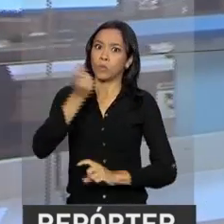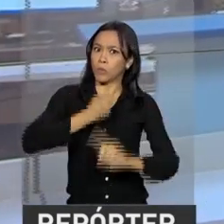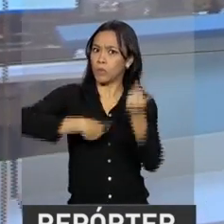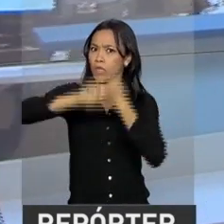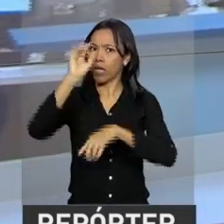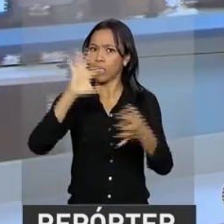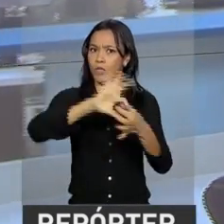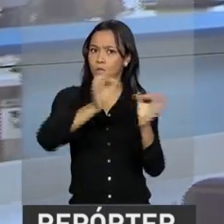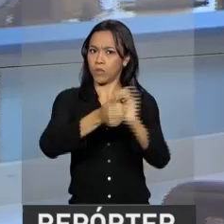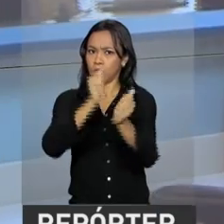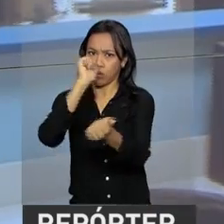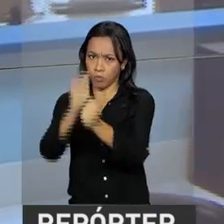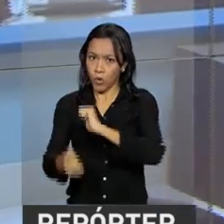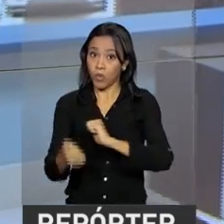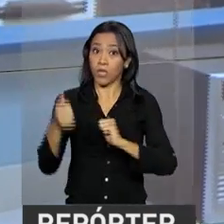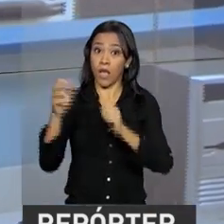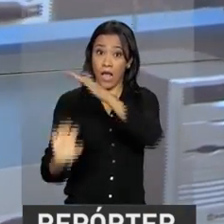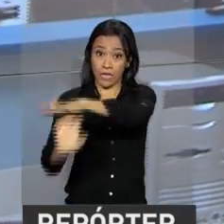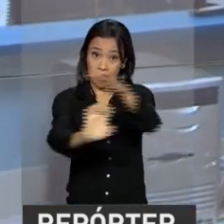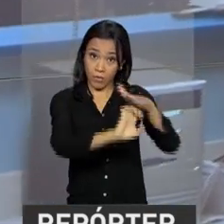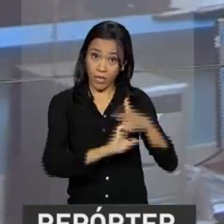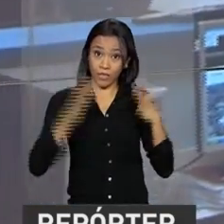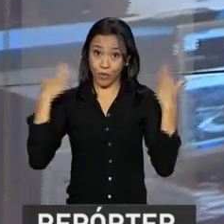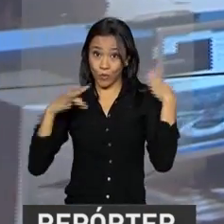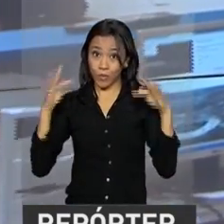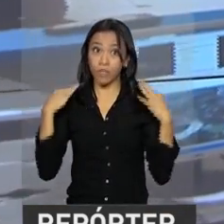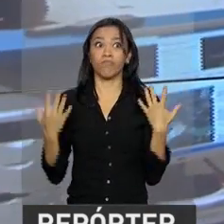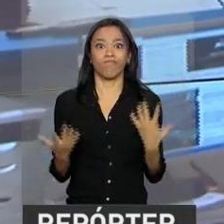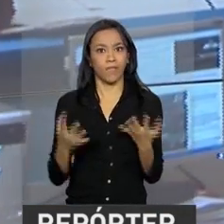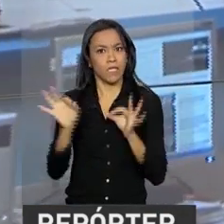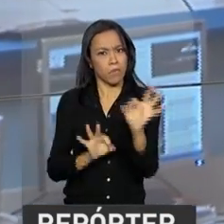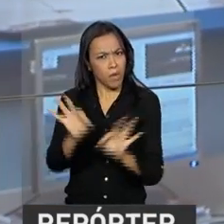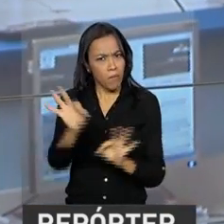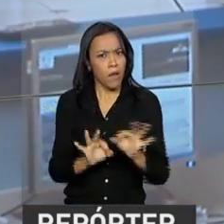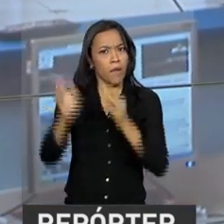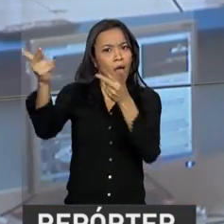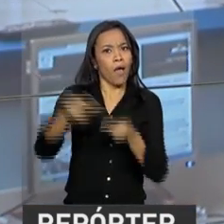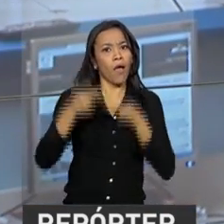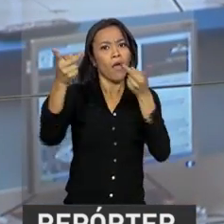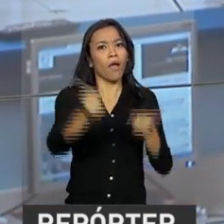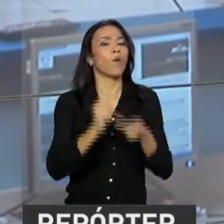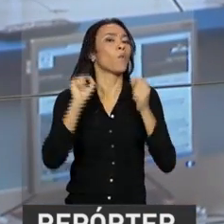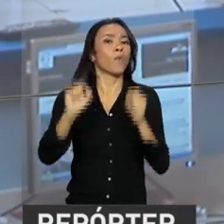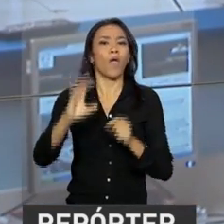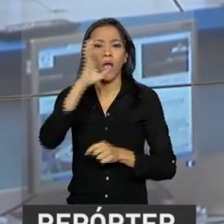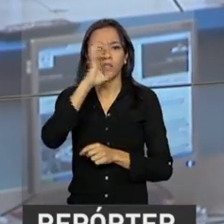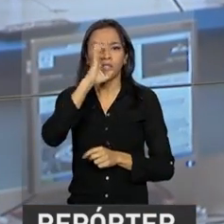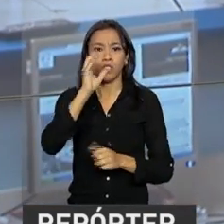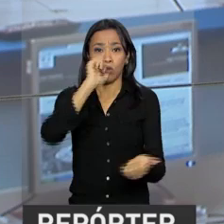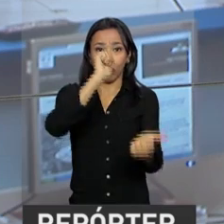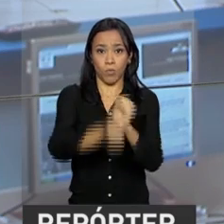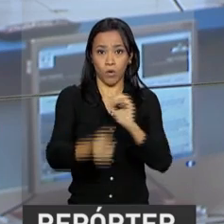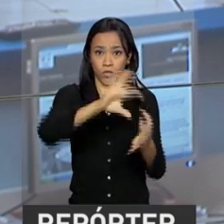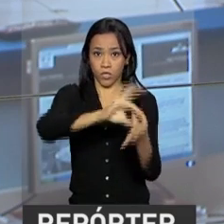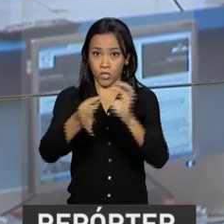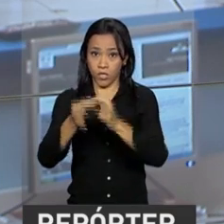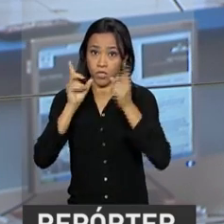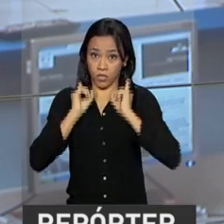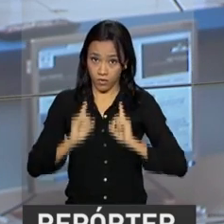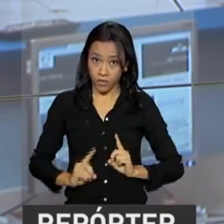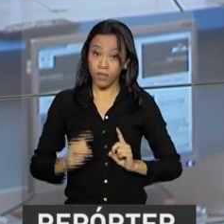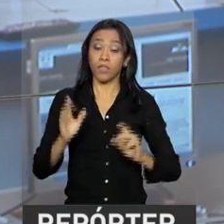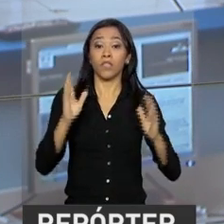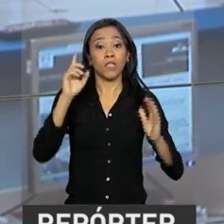Jogos Olímpicos as empresas do setor turístico se preparam para receber os visitantes que vão acompanhar os jogos paralímpicos de